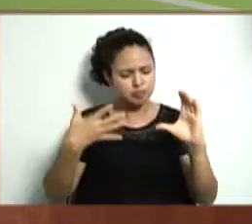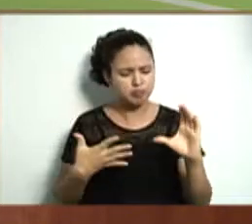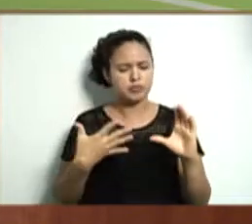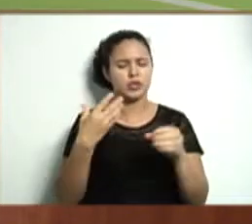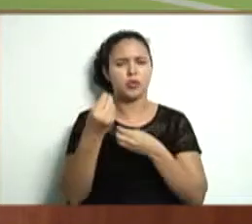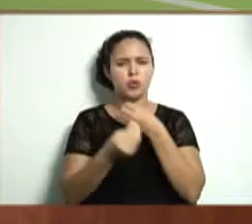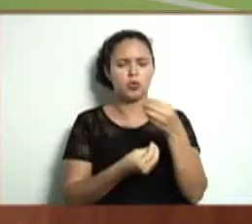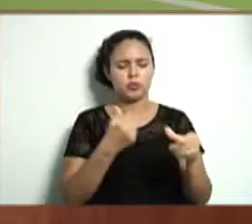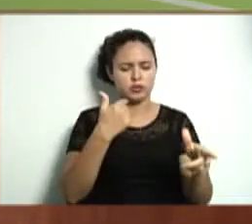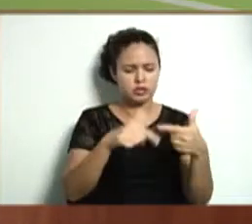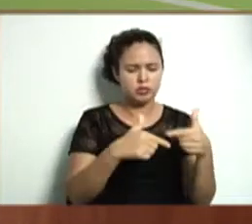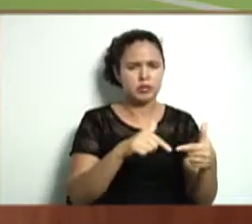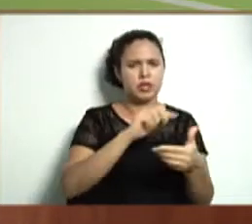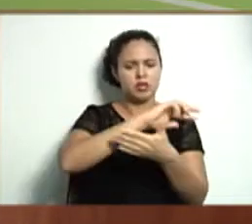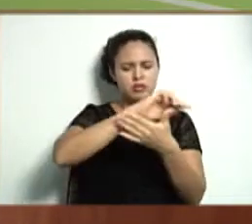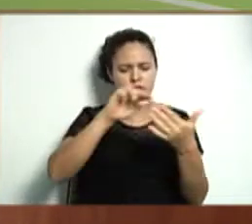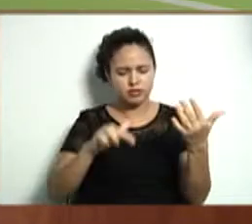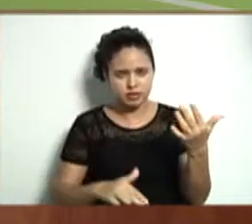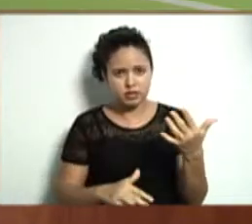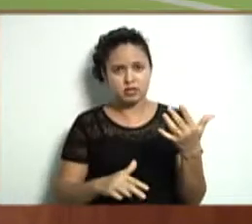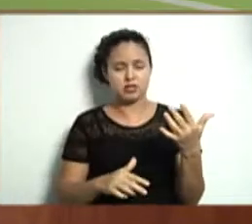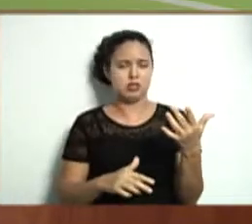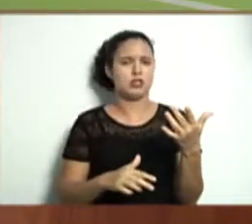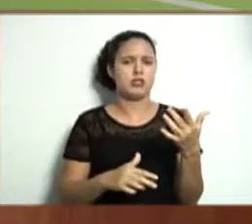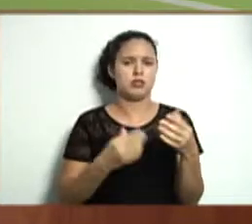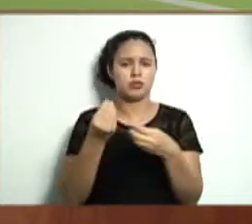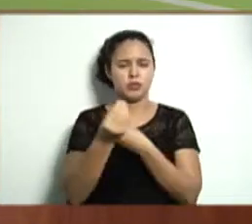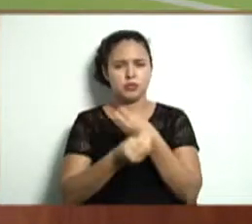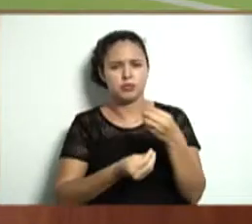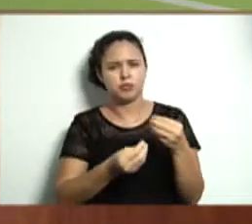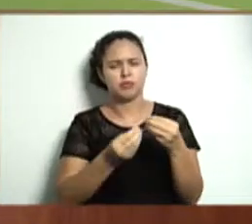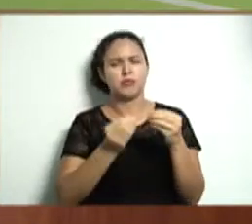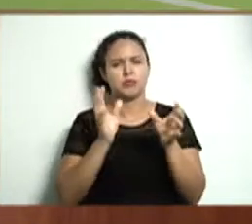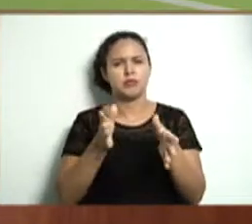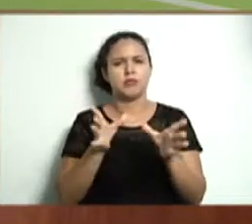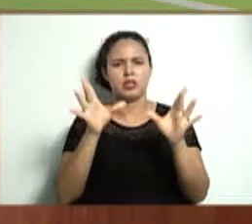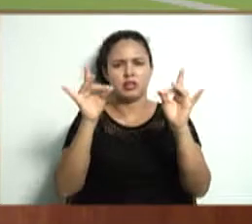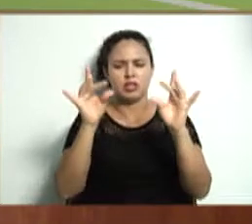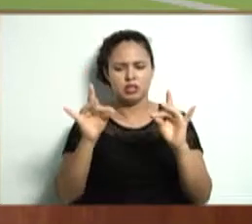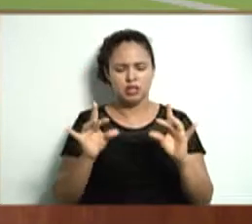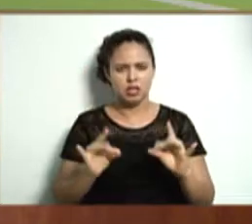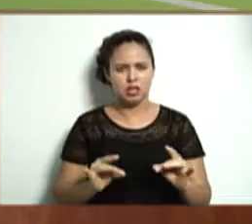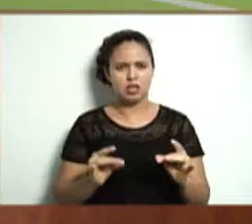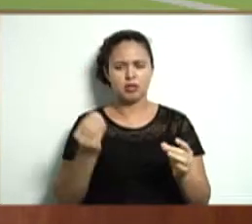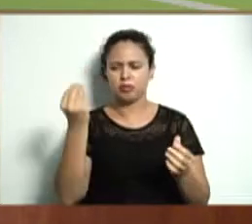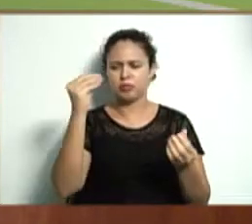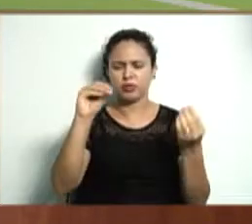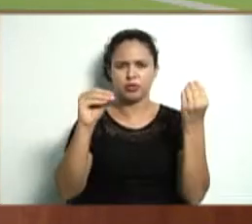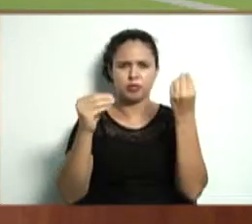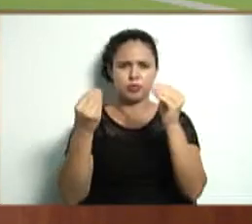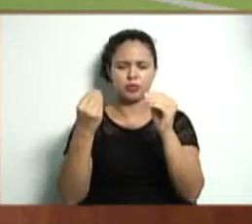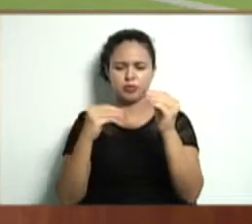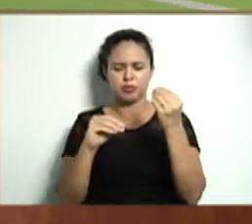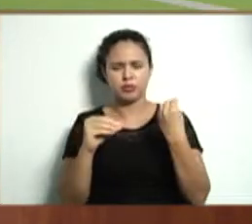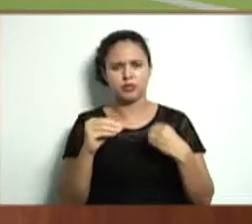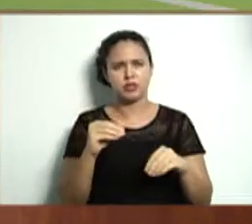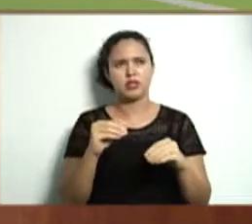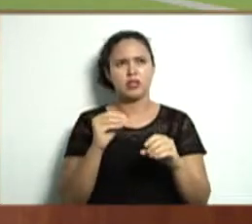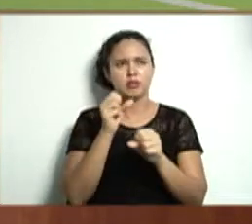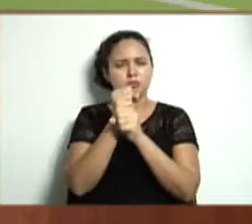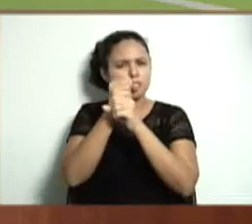para entrar aí, dissecar, ver aí os detalhes, como se fosse numa lupa,